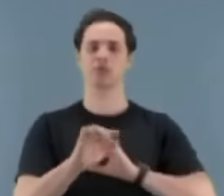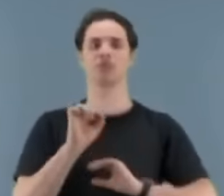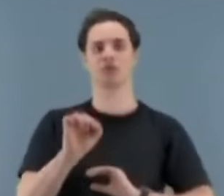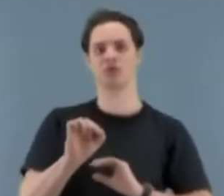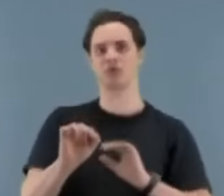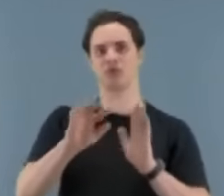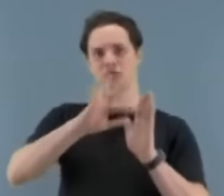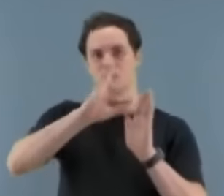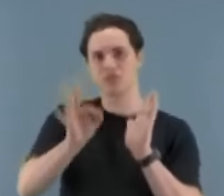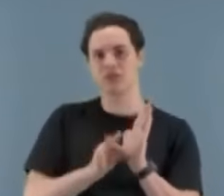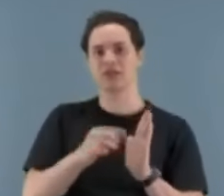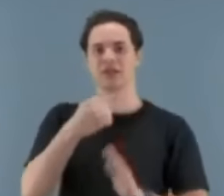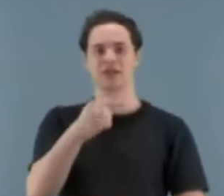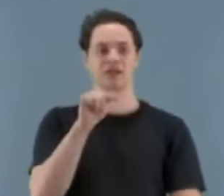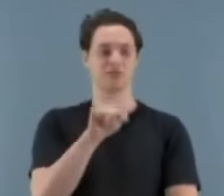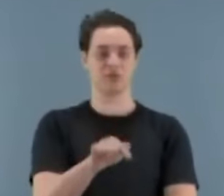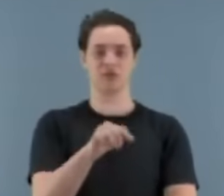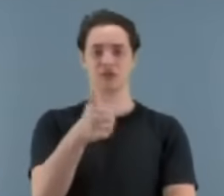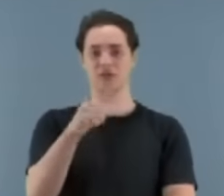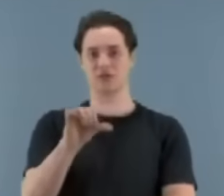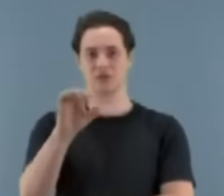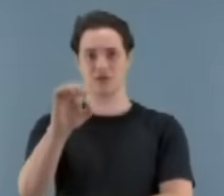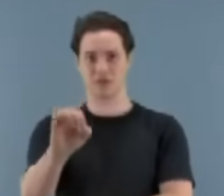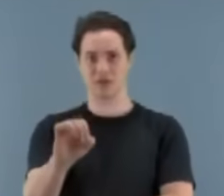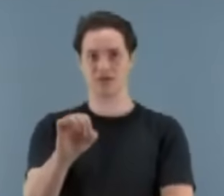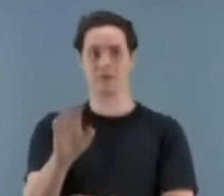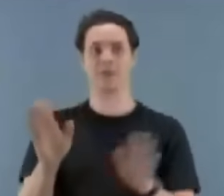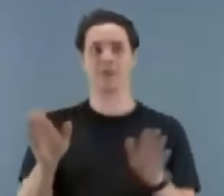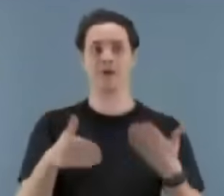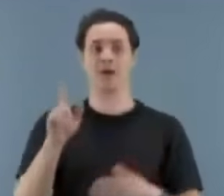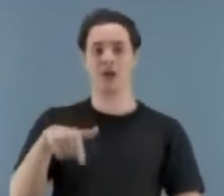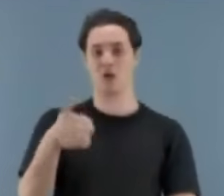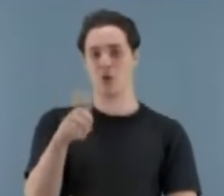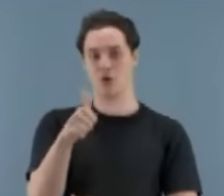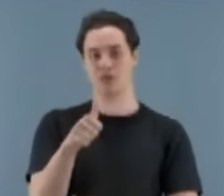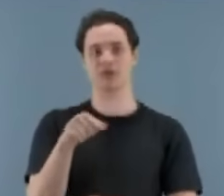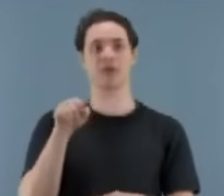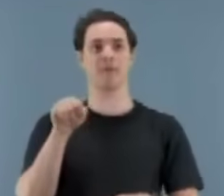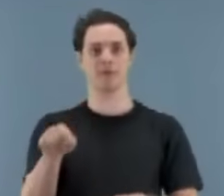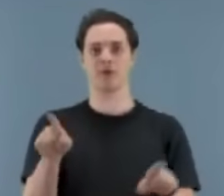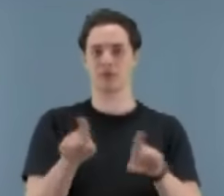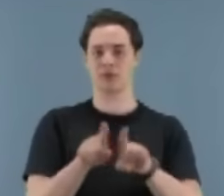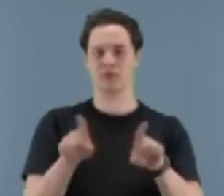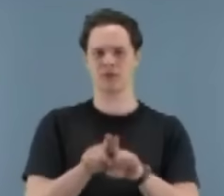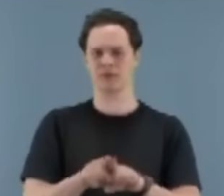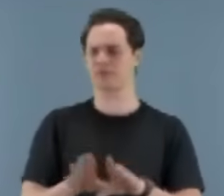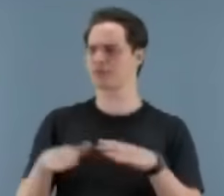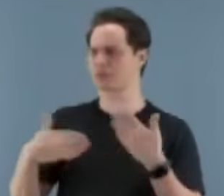página lá de 7.790, que está no extrato da senhora. Esse é os 11 mil também, do qual ele me passou. 11.740. Isso.